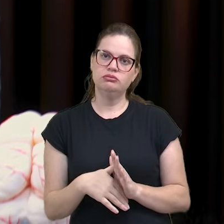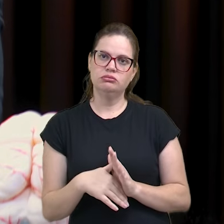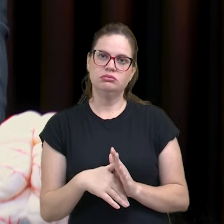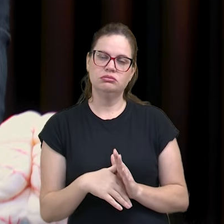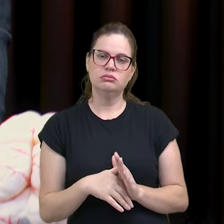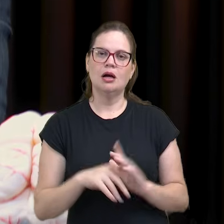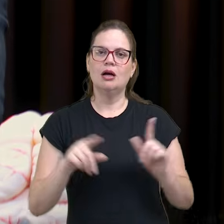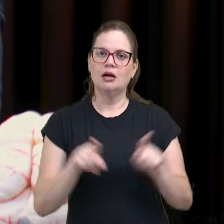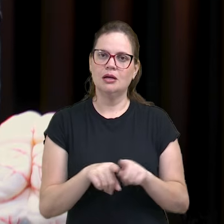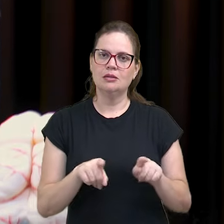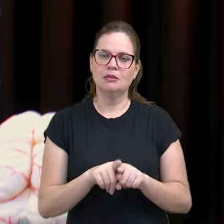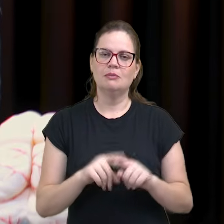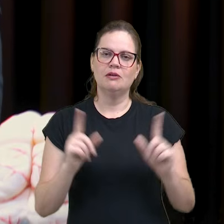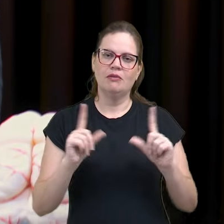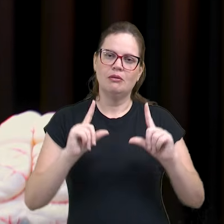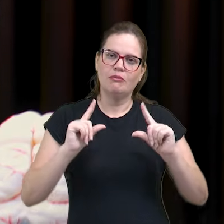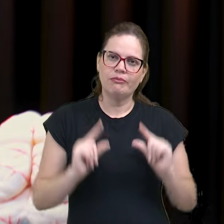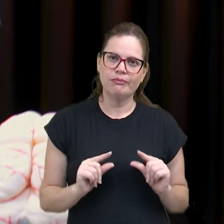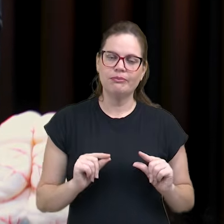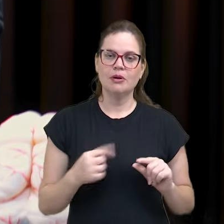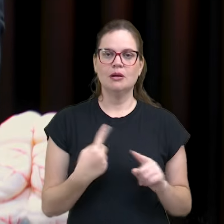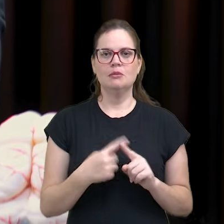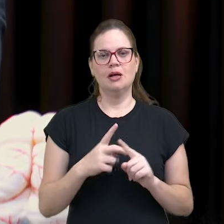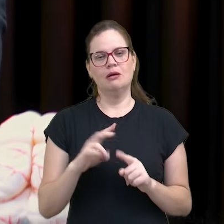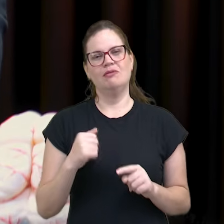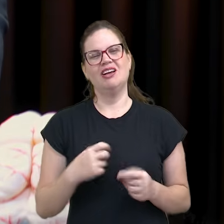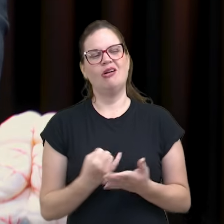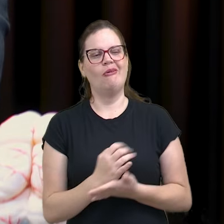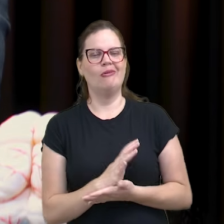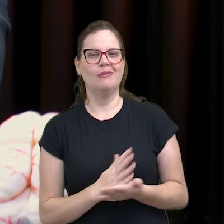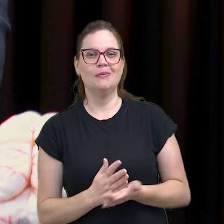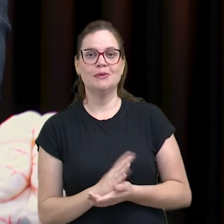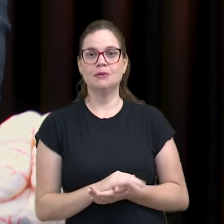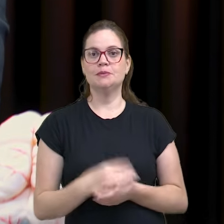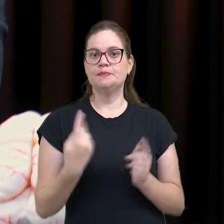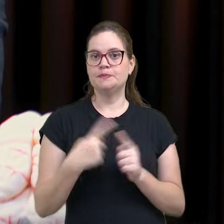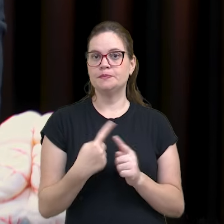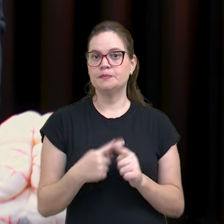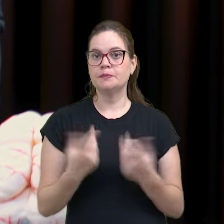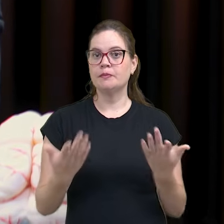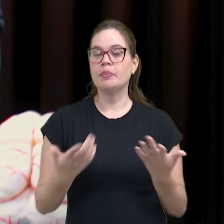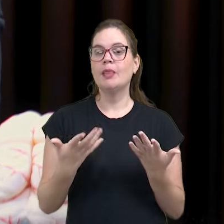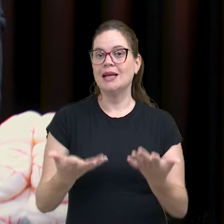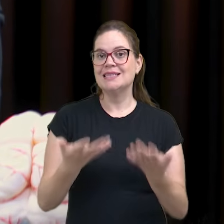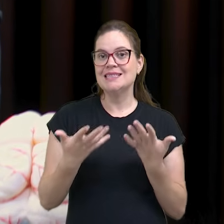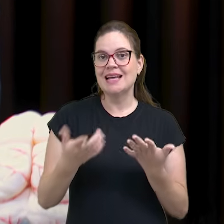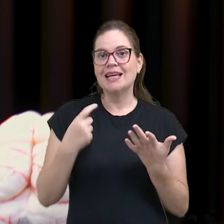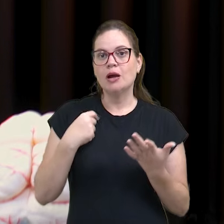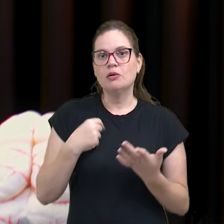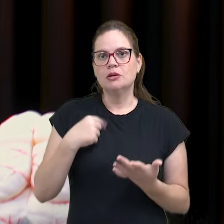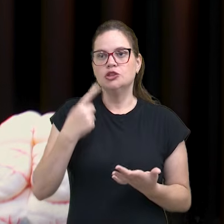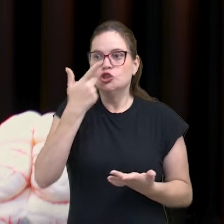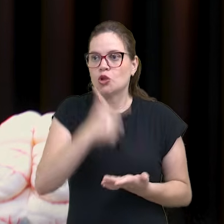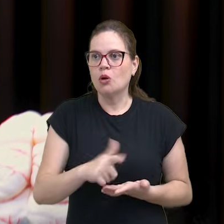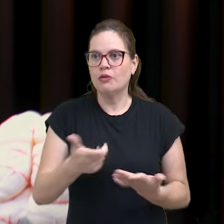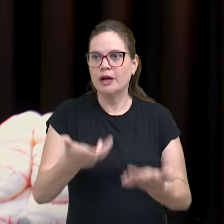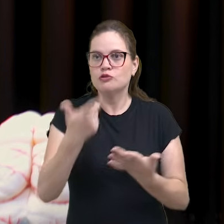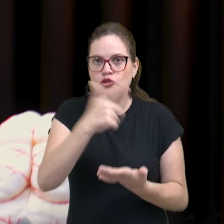que é o que gera um incômodo. Aí a fissura leva você a querer ter aquela sensação novamente.